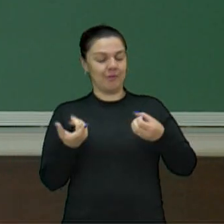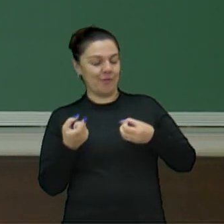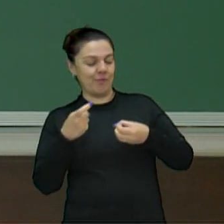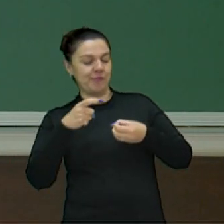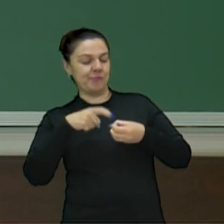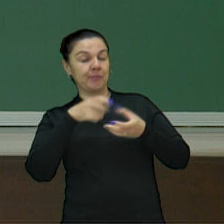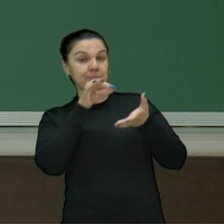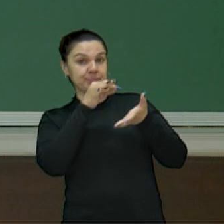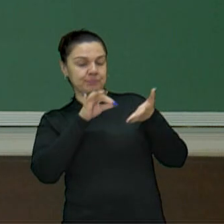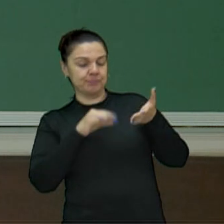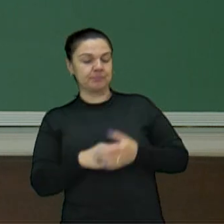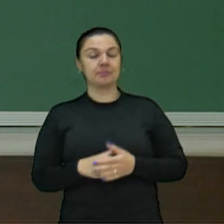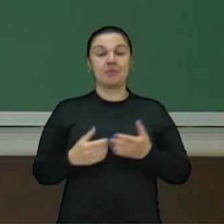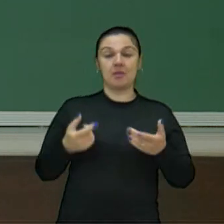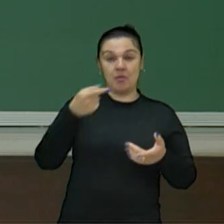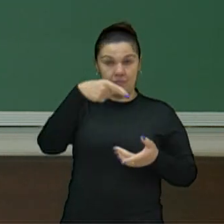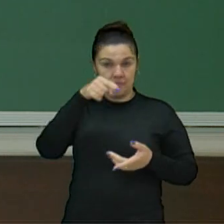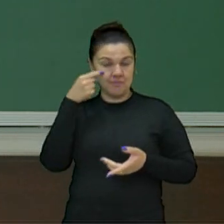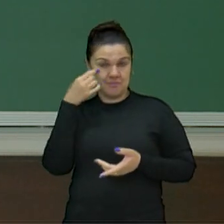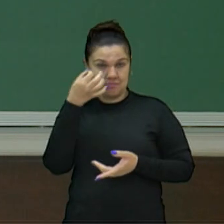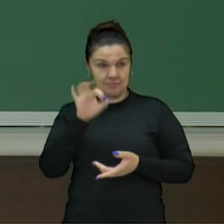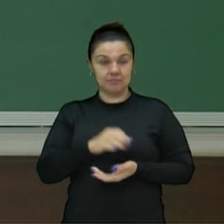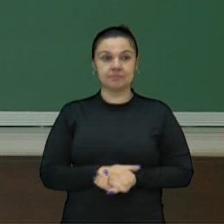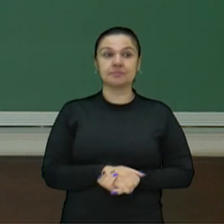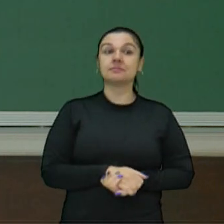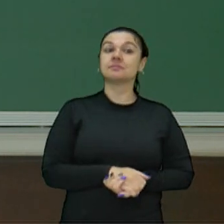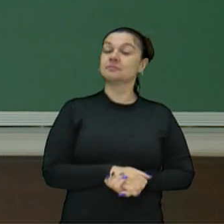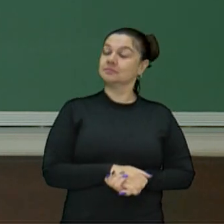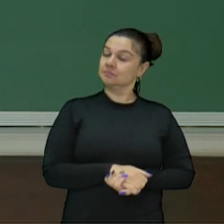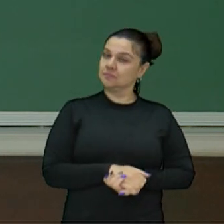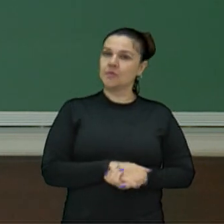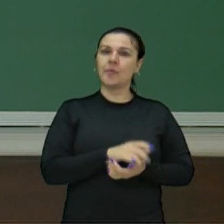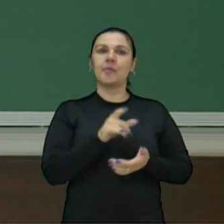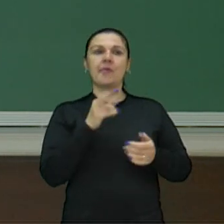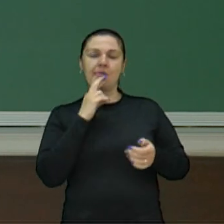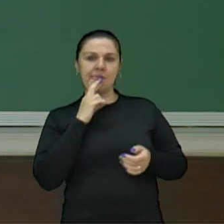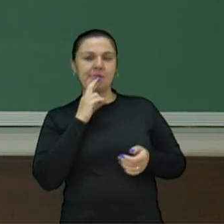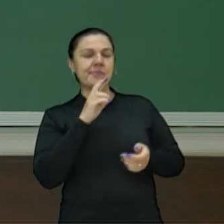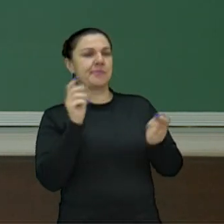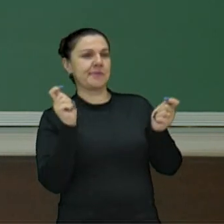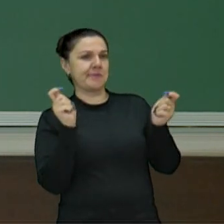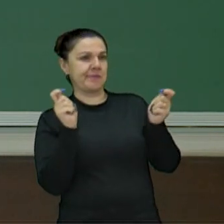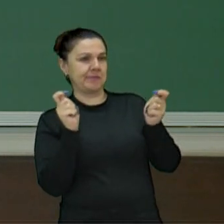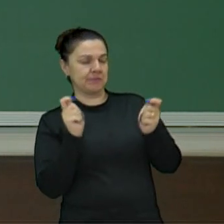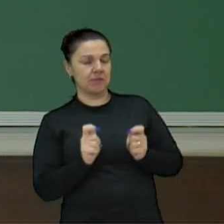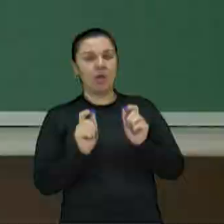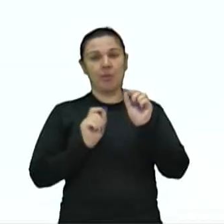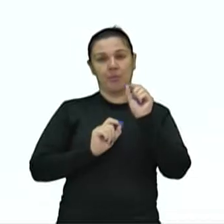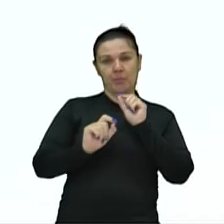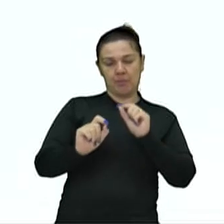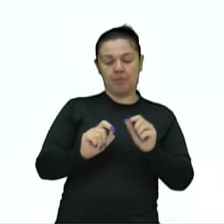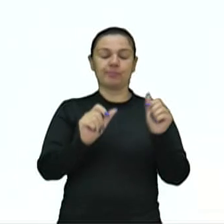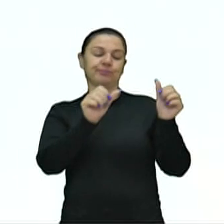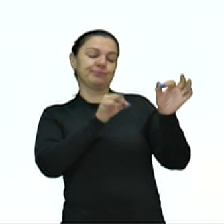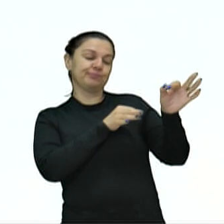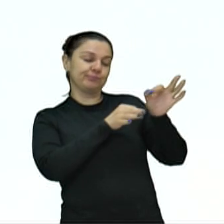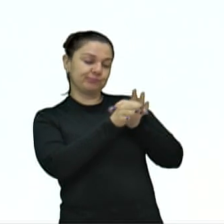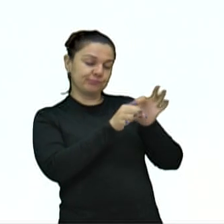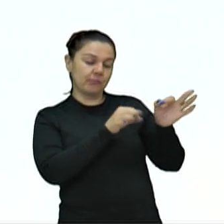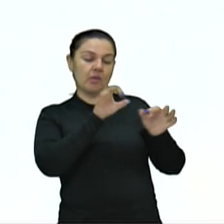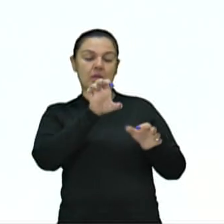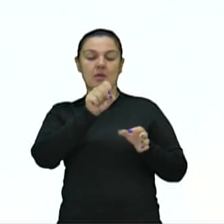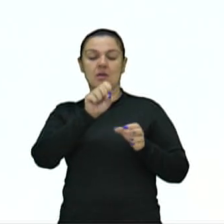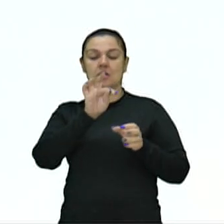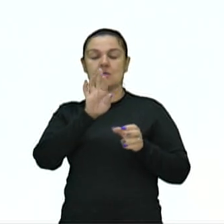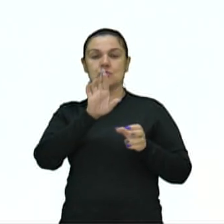Voltamos para a correção. Vamos ver se você acertou? Uma resposta possível seria: o estruturalismo é